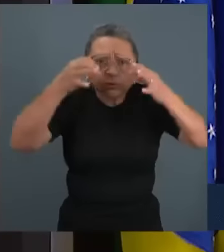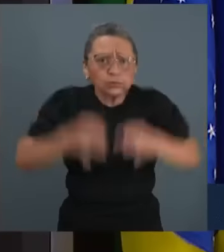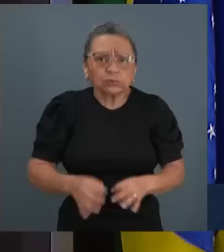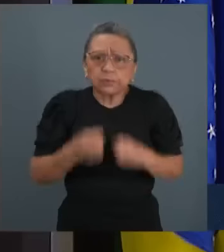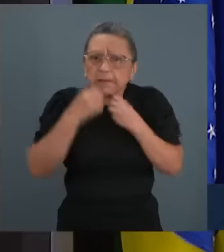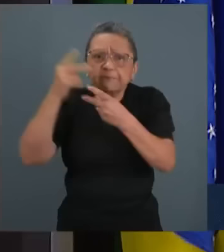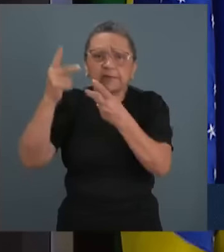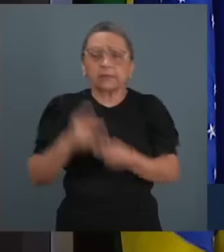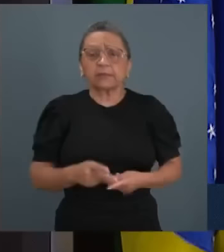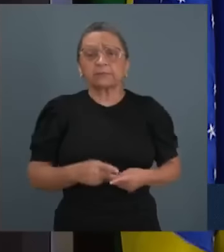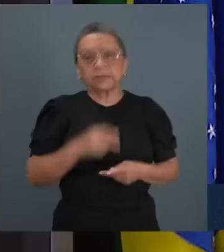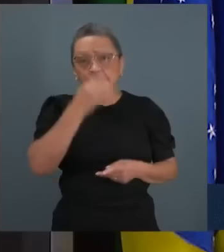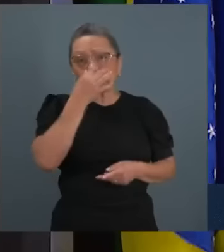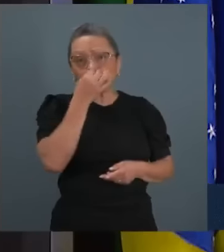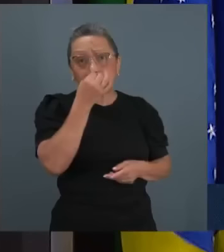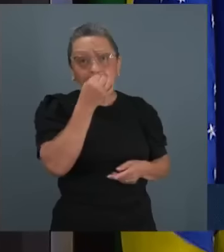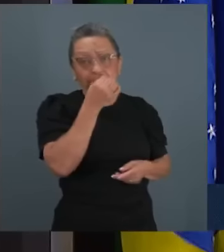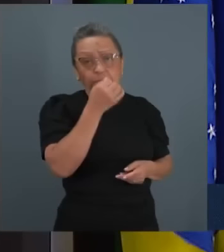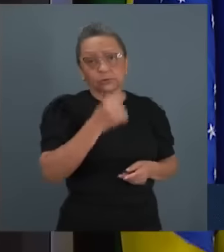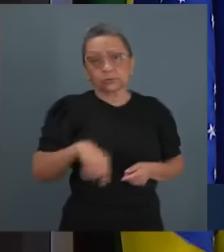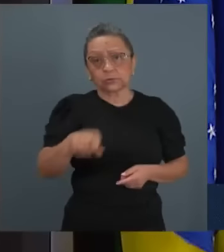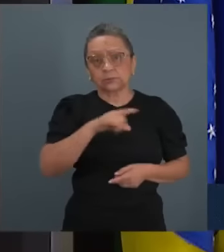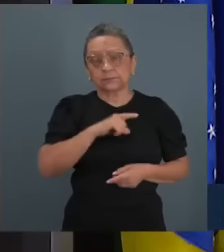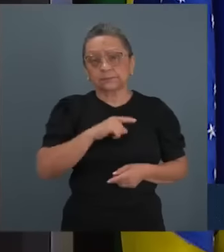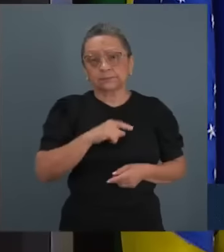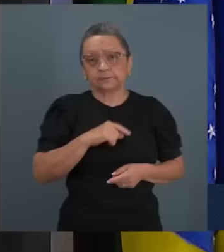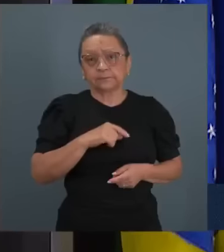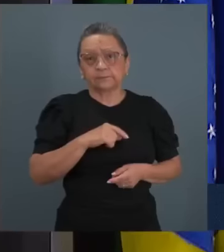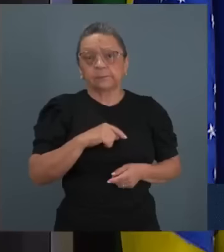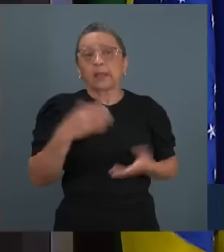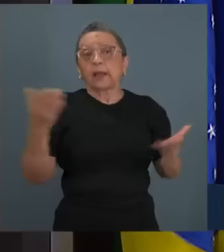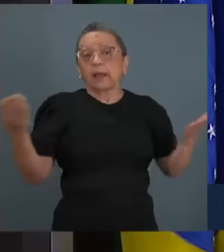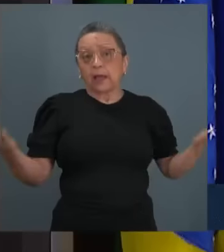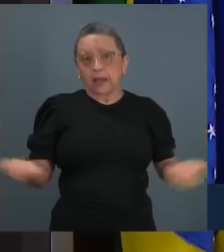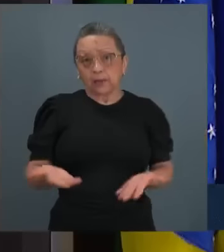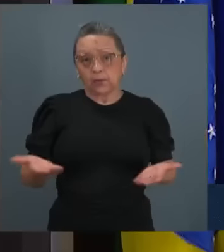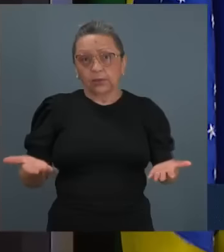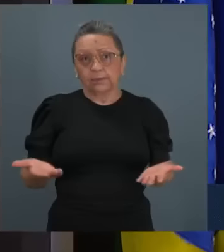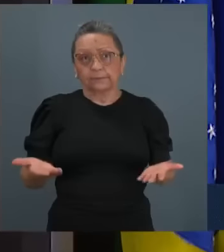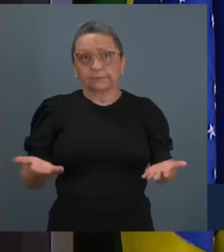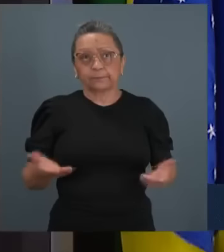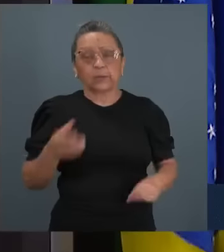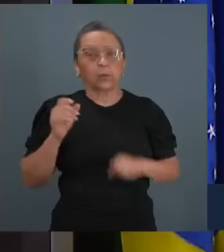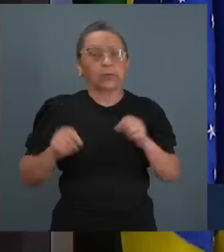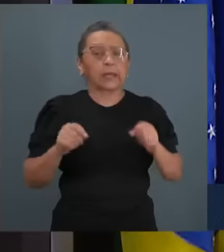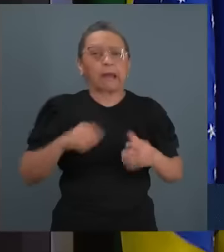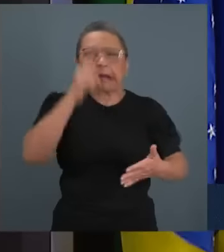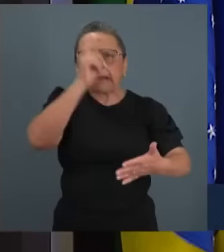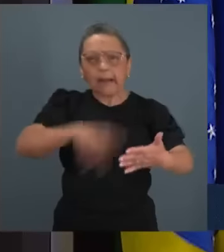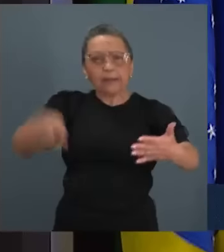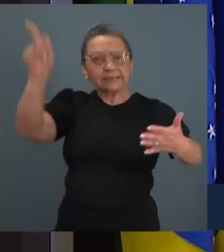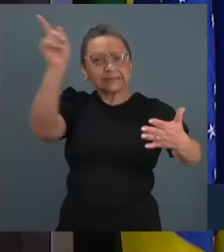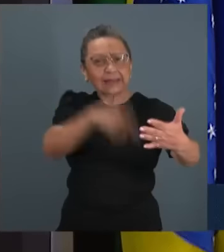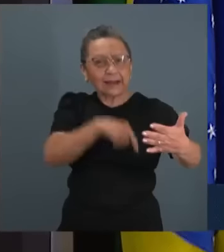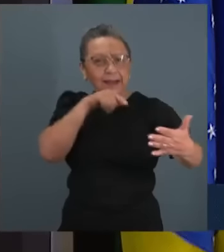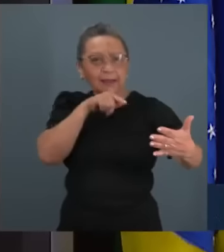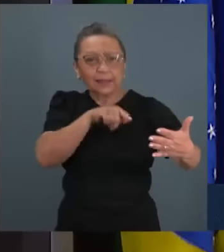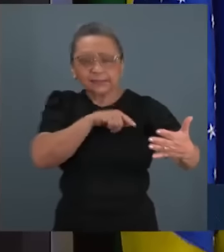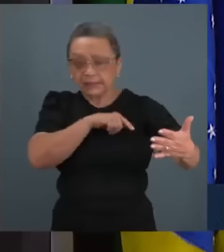bem-vinda. Sempre deixei claro aqui, Agora, o cancelamento da